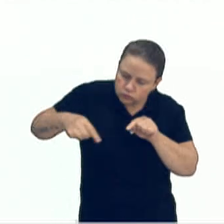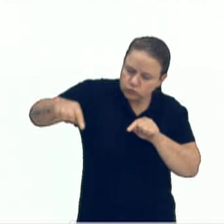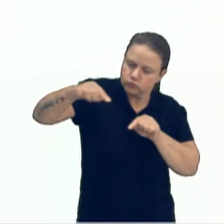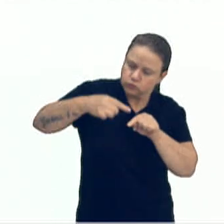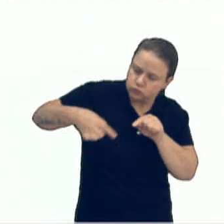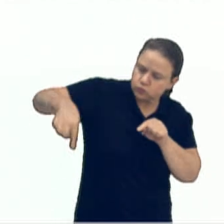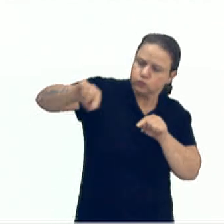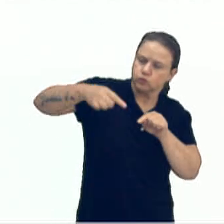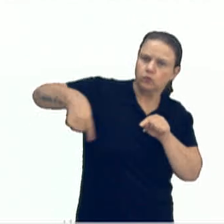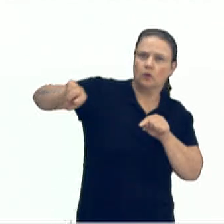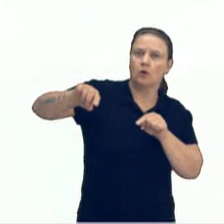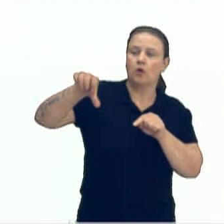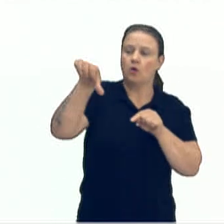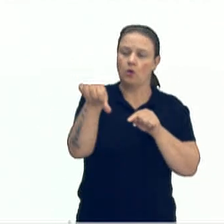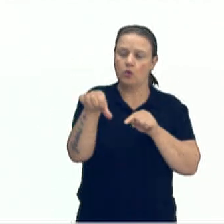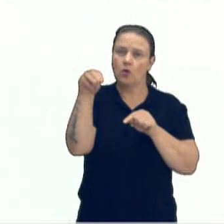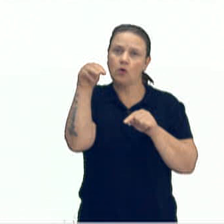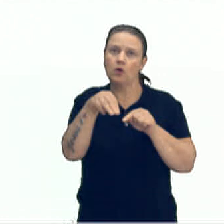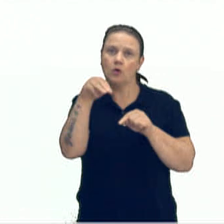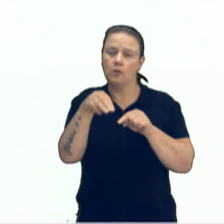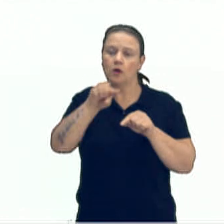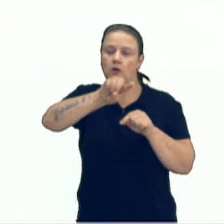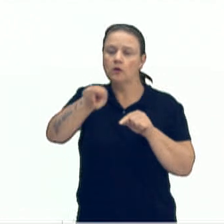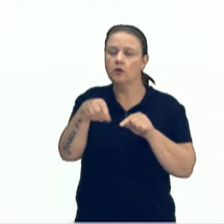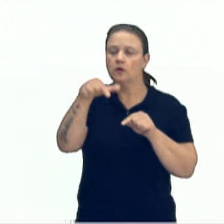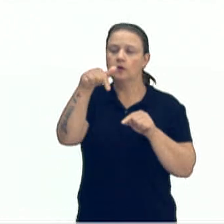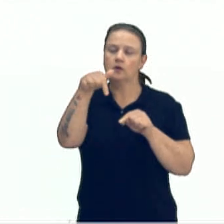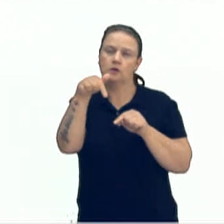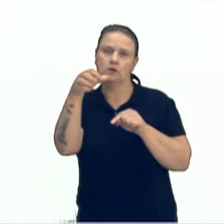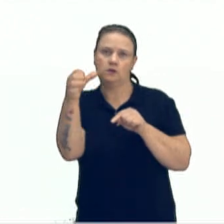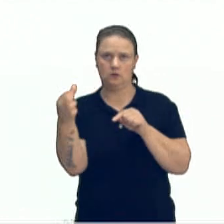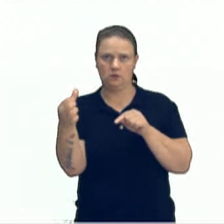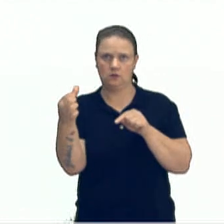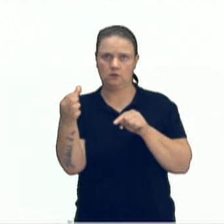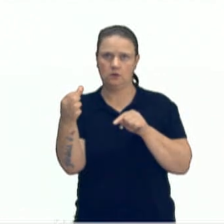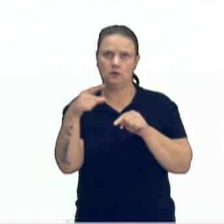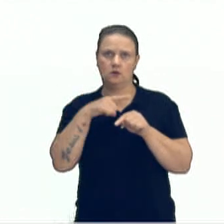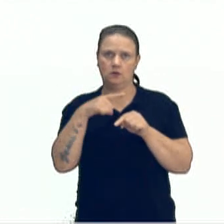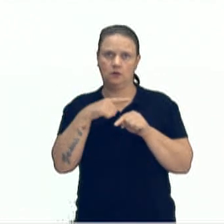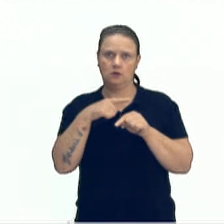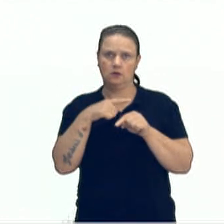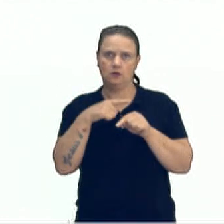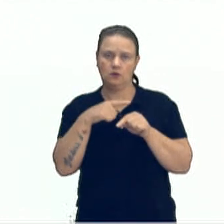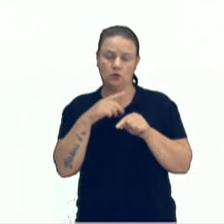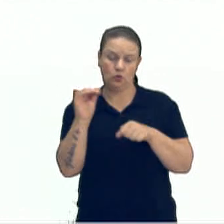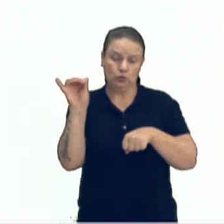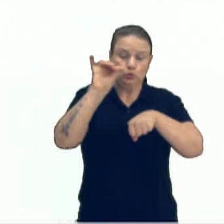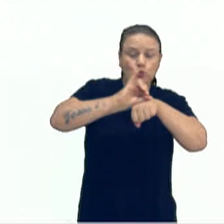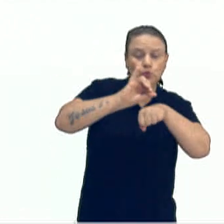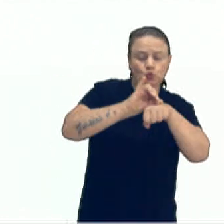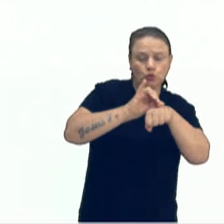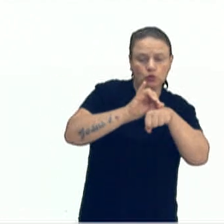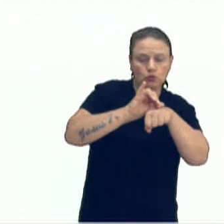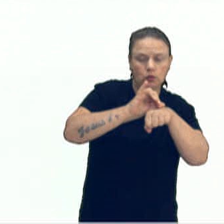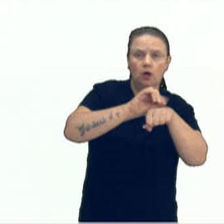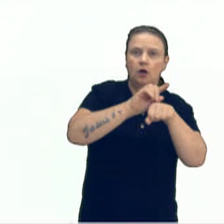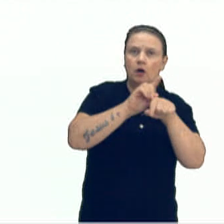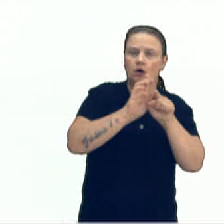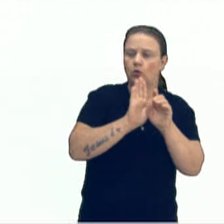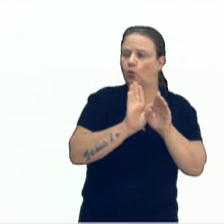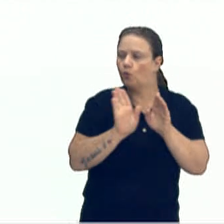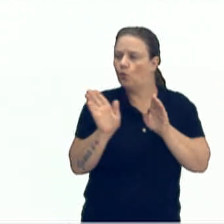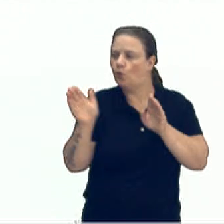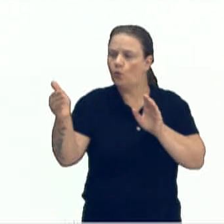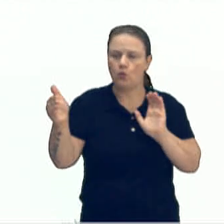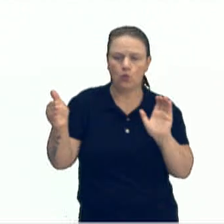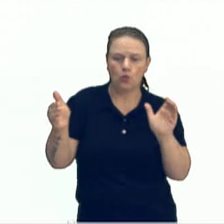largura total de 9,76 metros. As raias são numeradas do centro, tá? Da pista para a